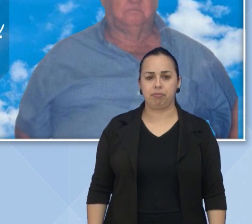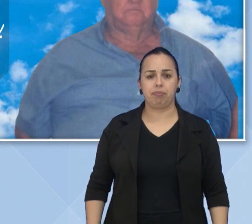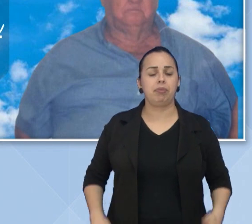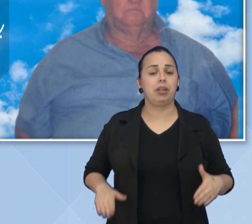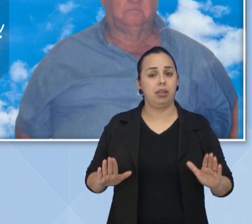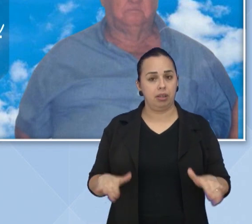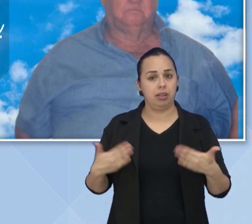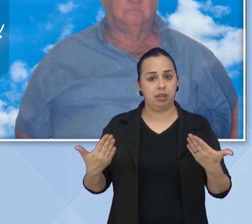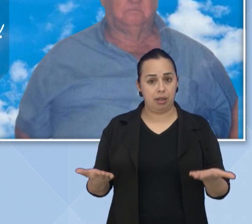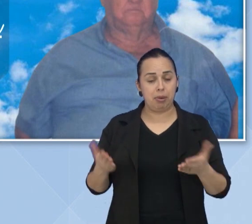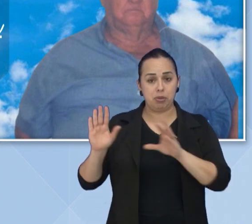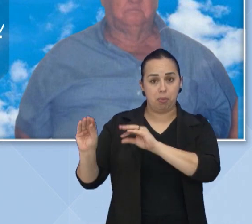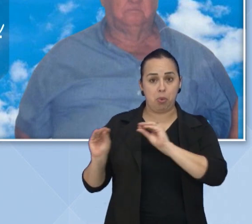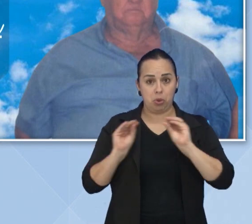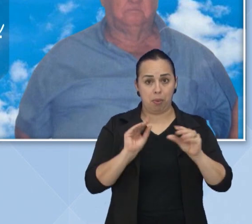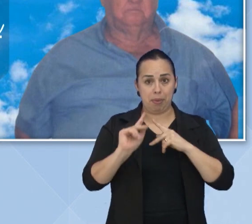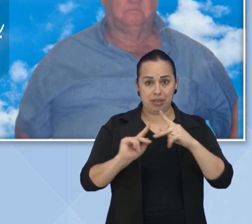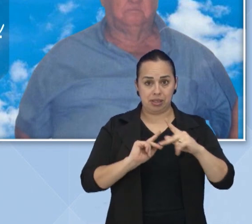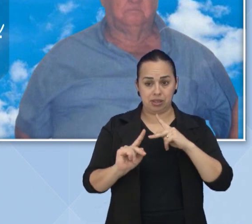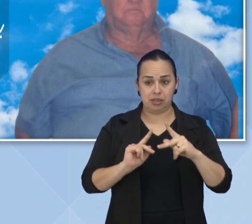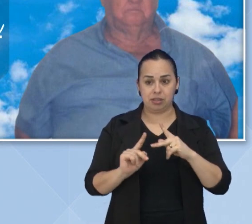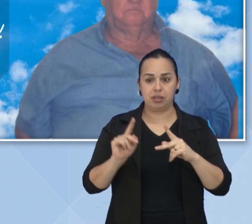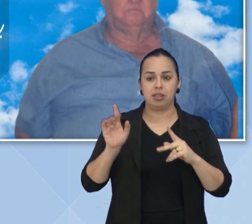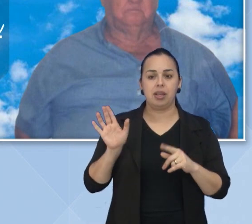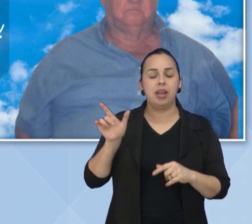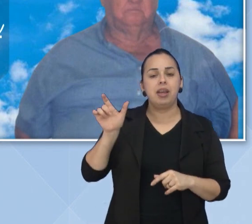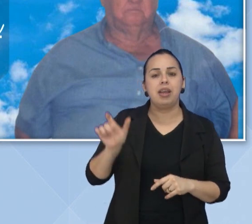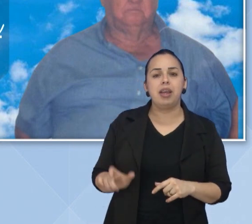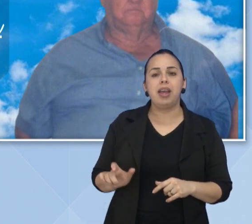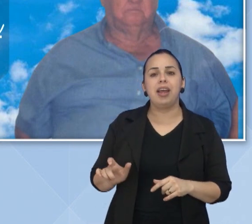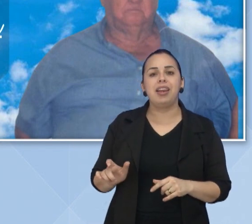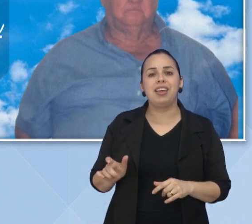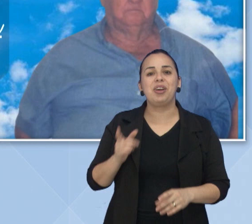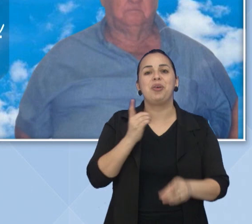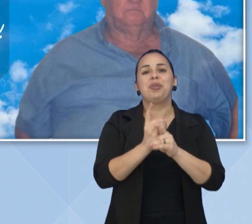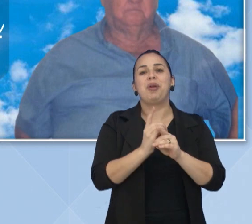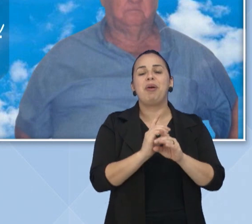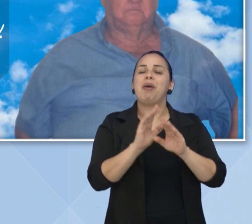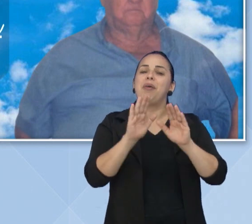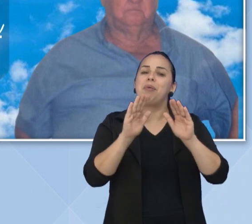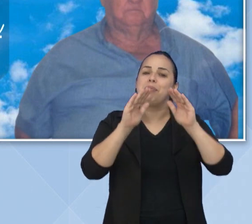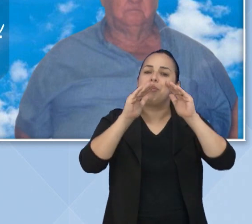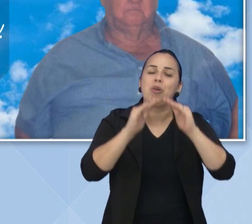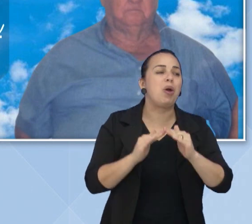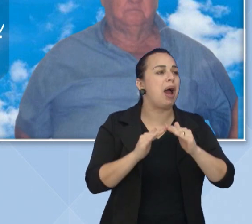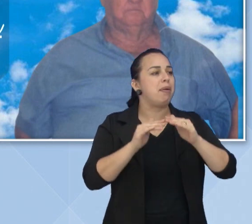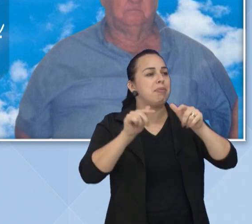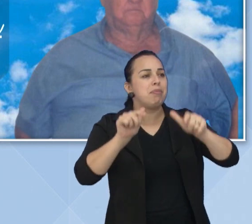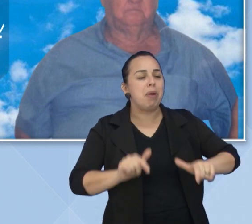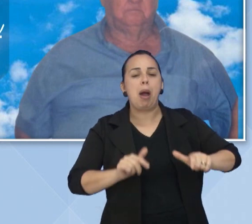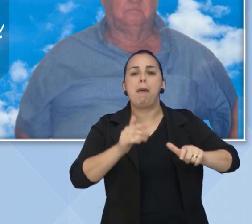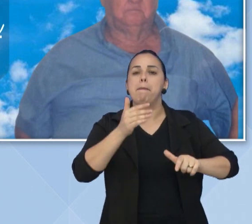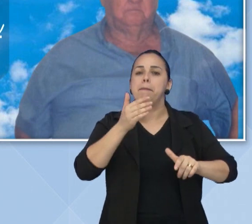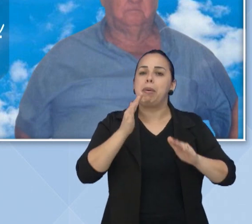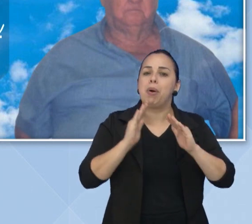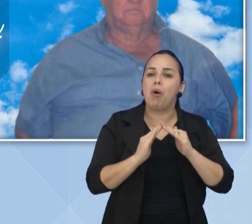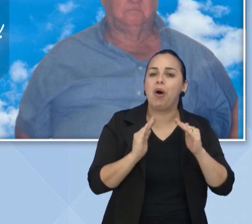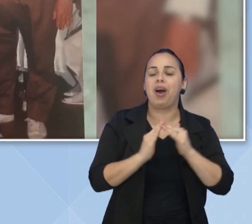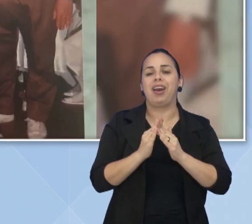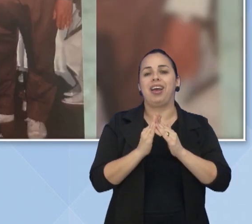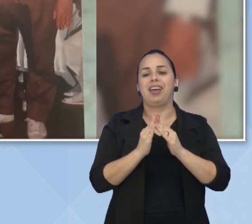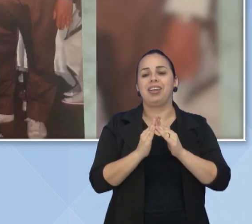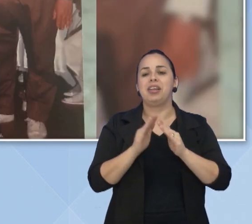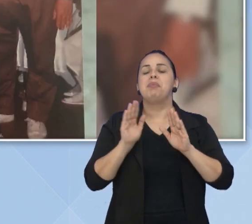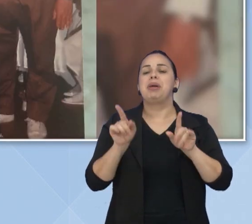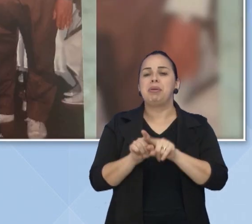Quando se mudou para São José dos Campos, Sebastião não apenas encontrou um lar para sua família, mas também contribuiu para o crescimento e desenvolvimento